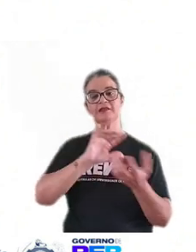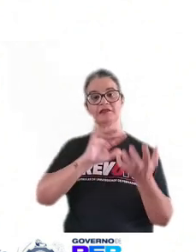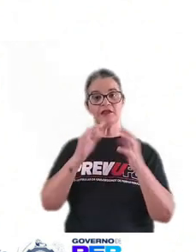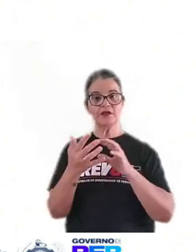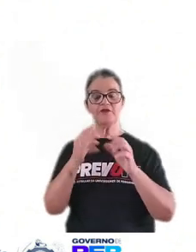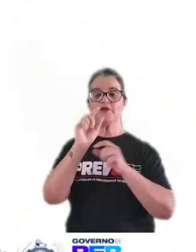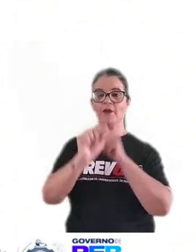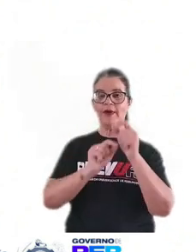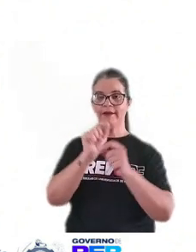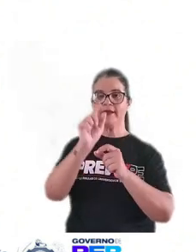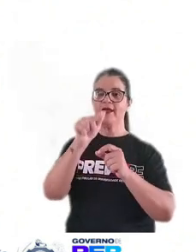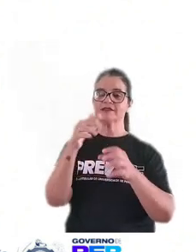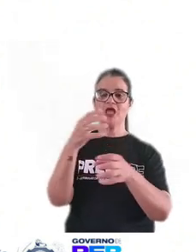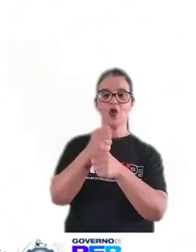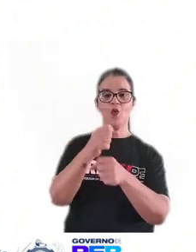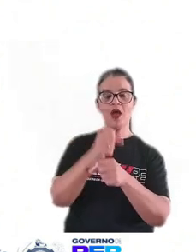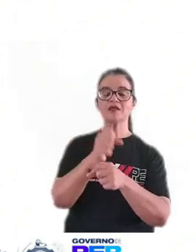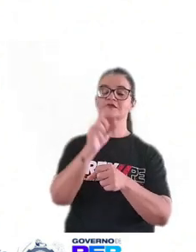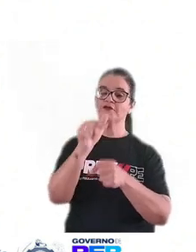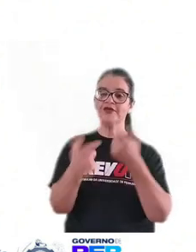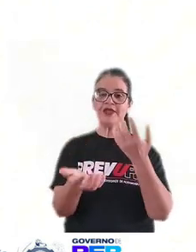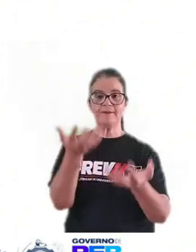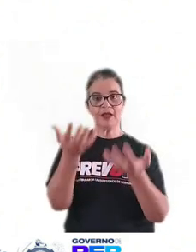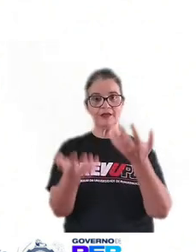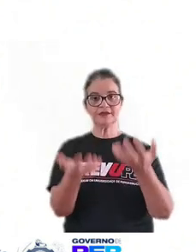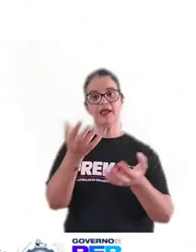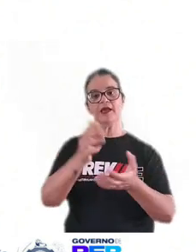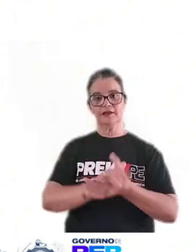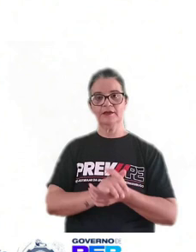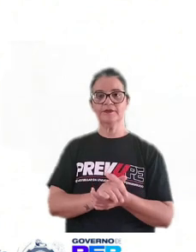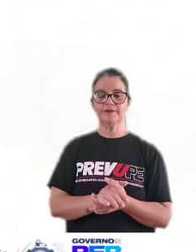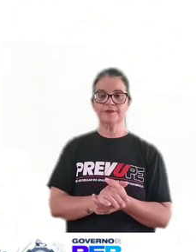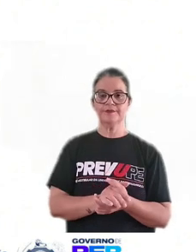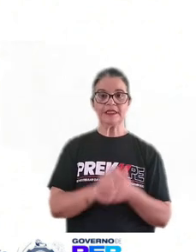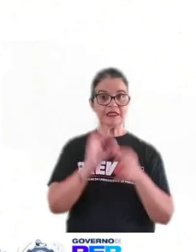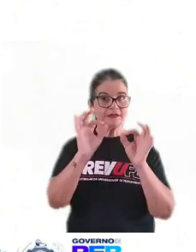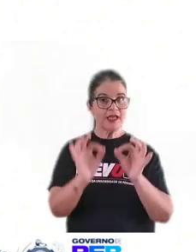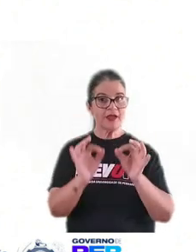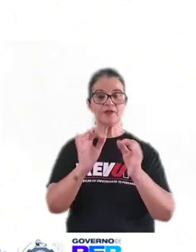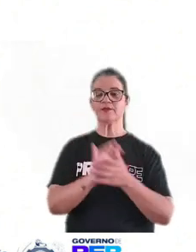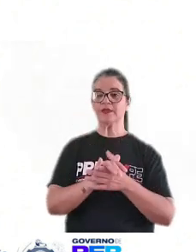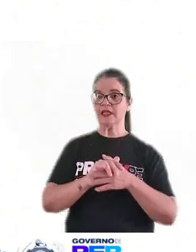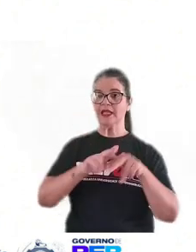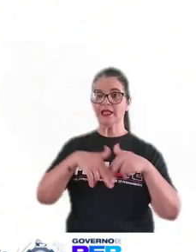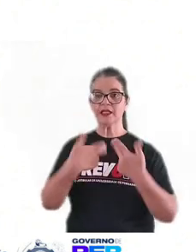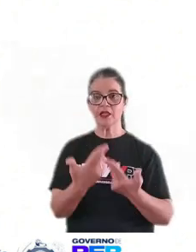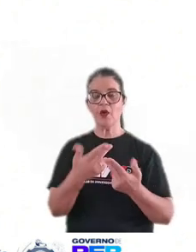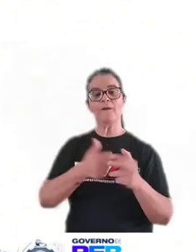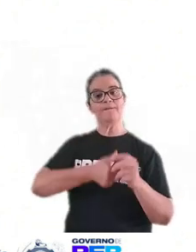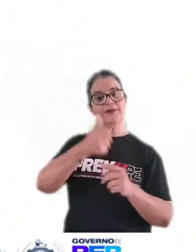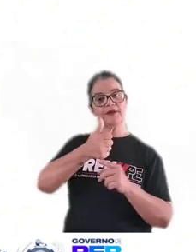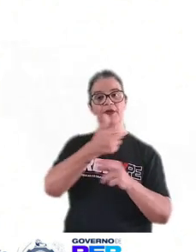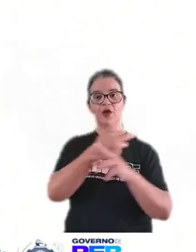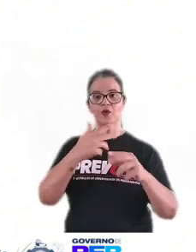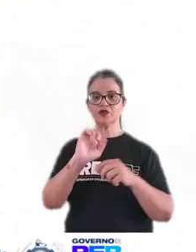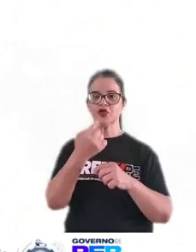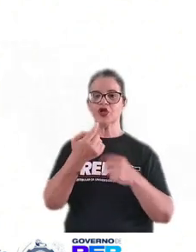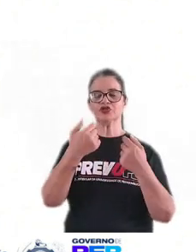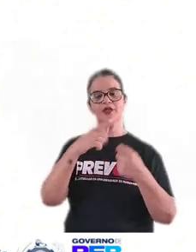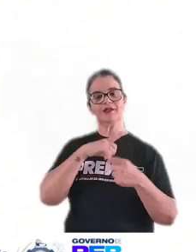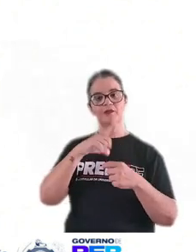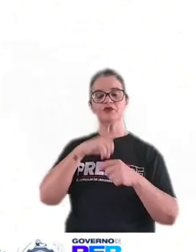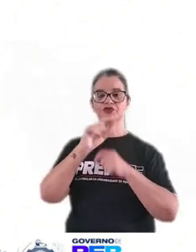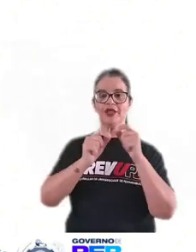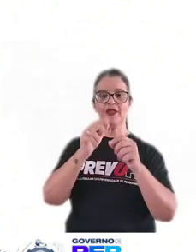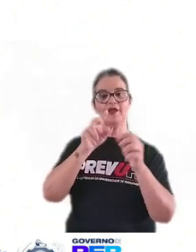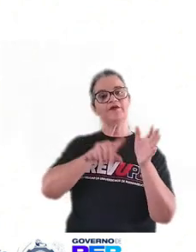e Z de forma que essa equação fique balanceada certo? então primeira